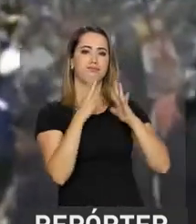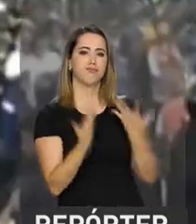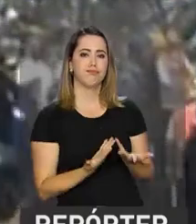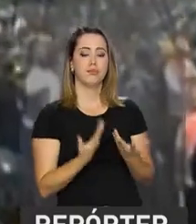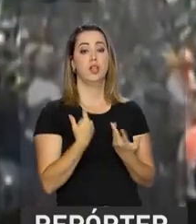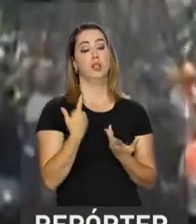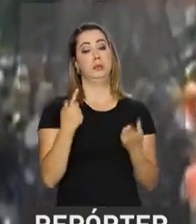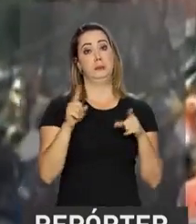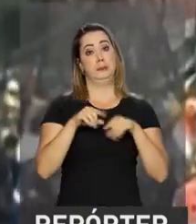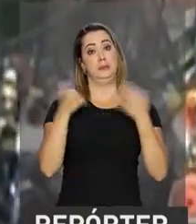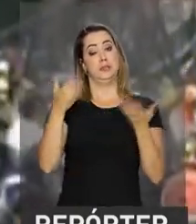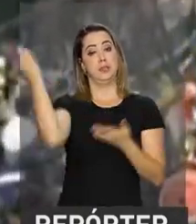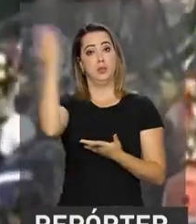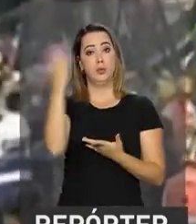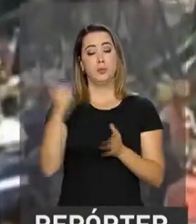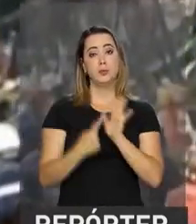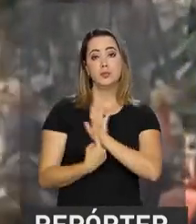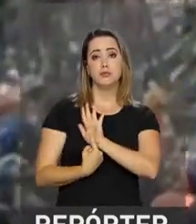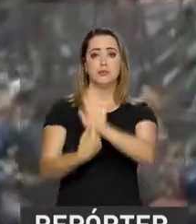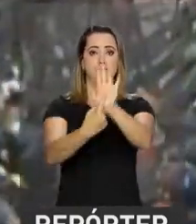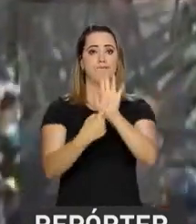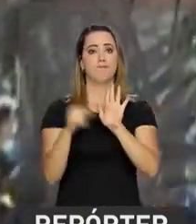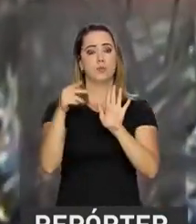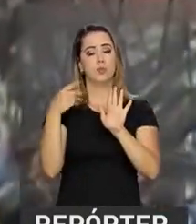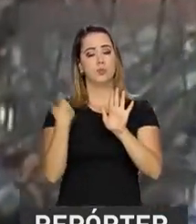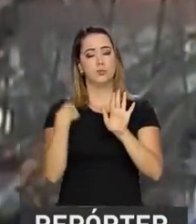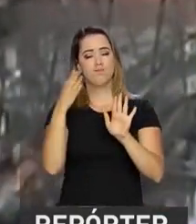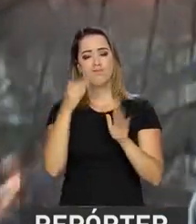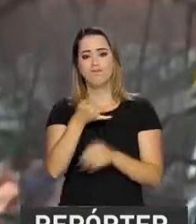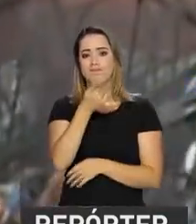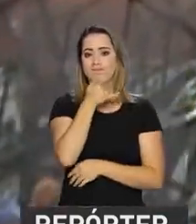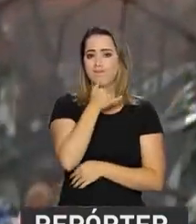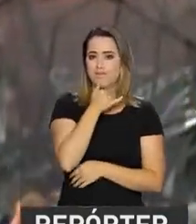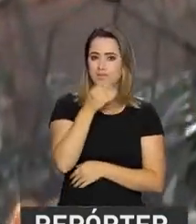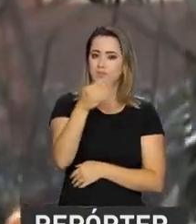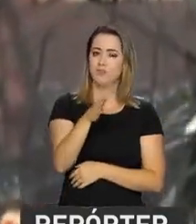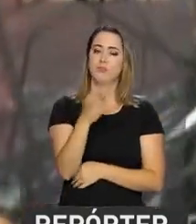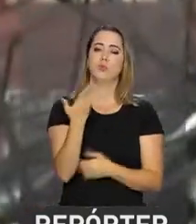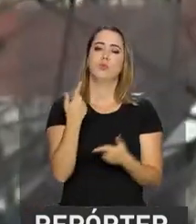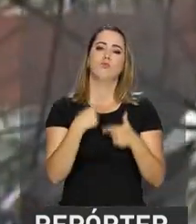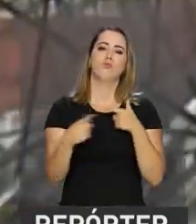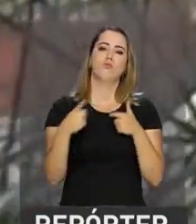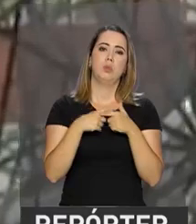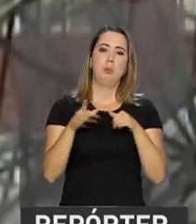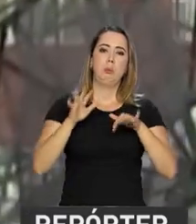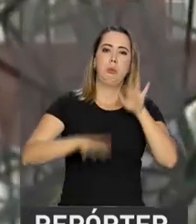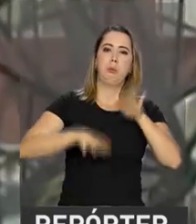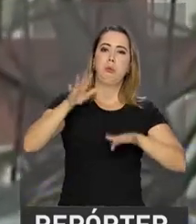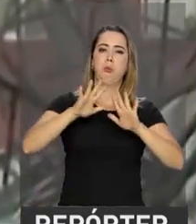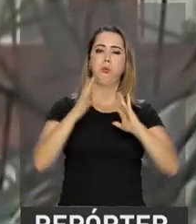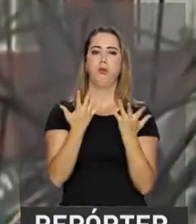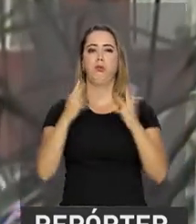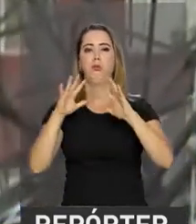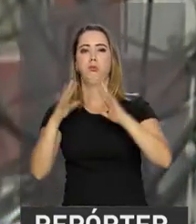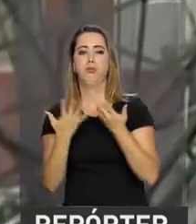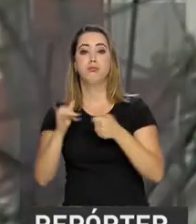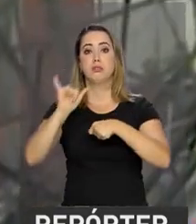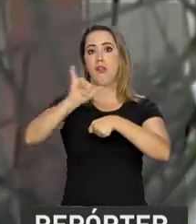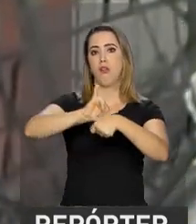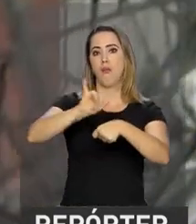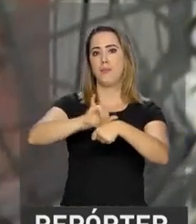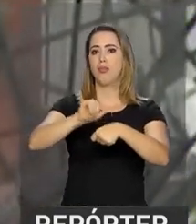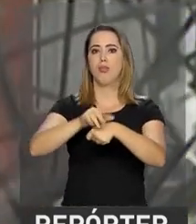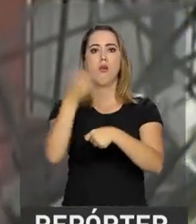onde manifesta profunda consternação com a tragédia que provocou considerável destruição na capital do país e em